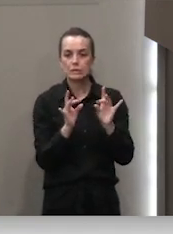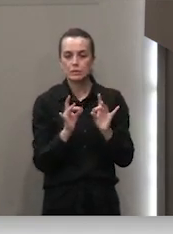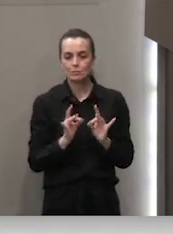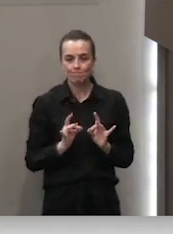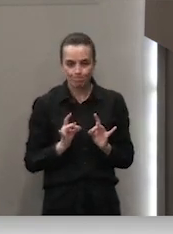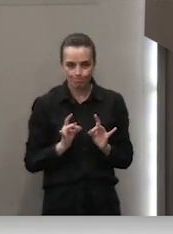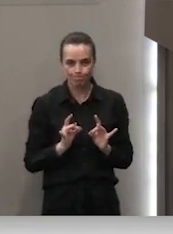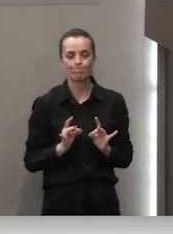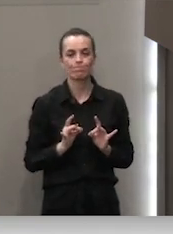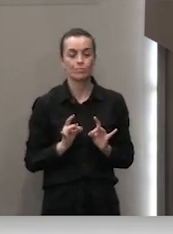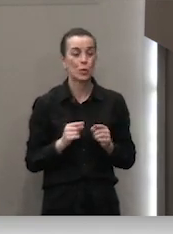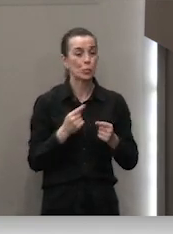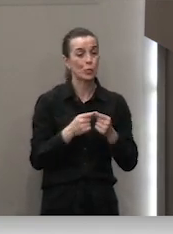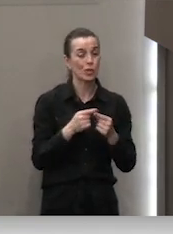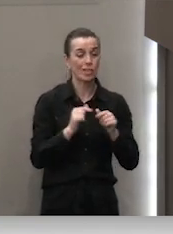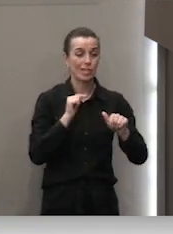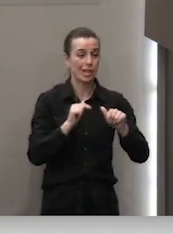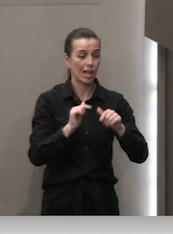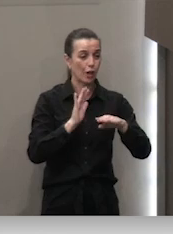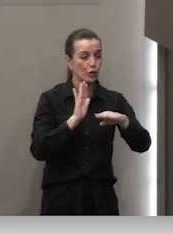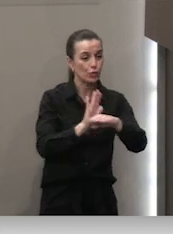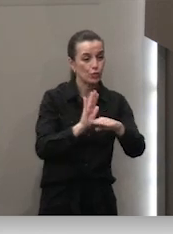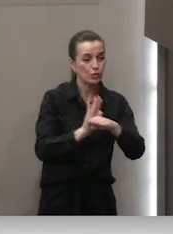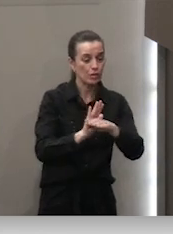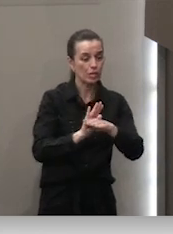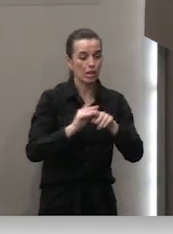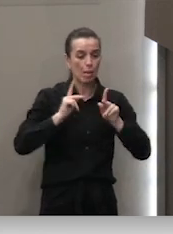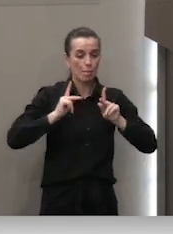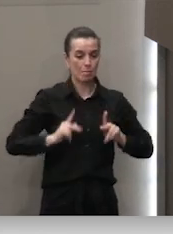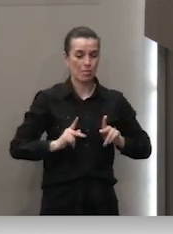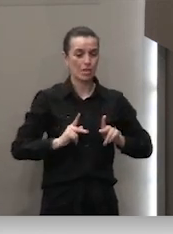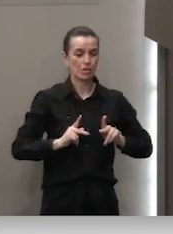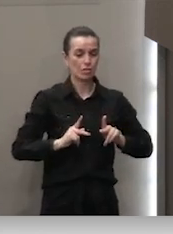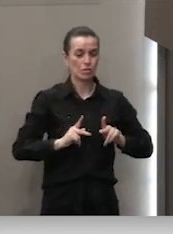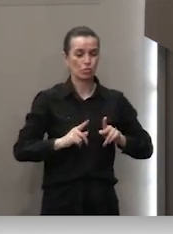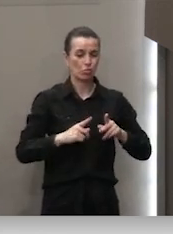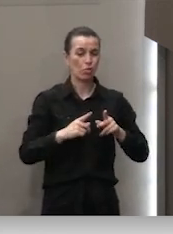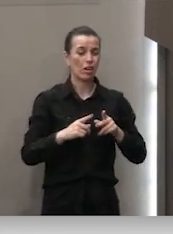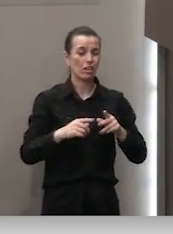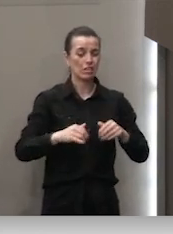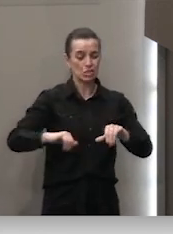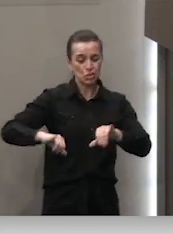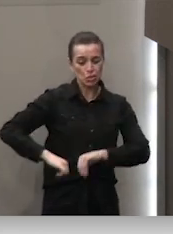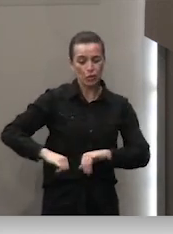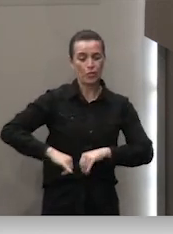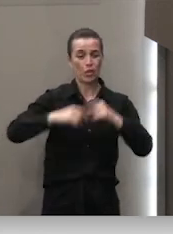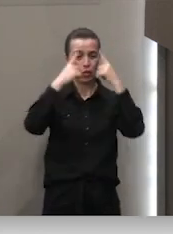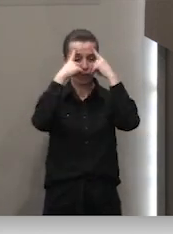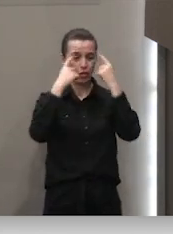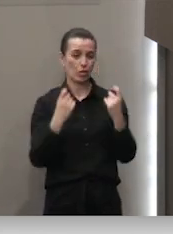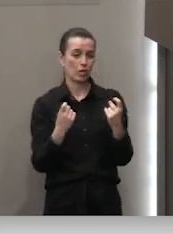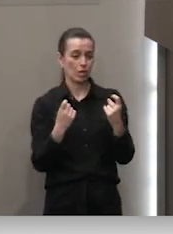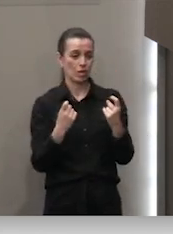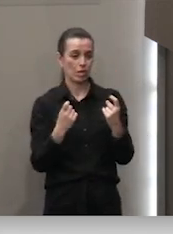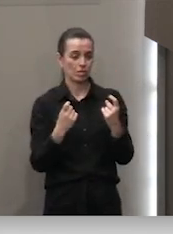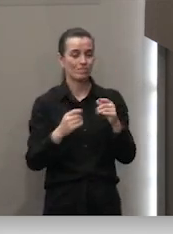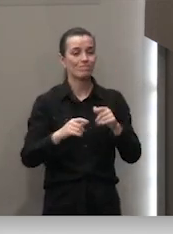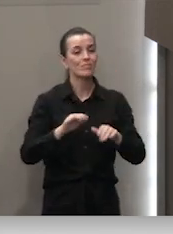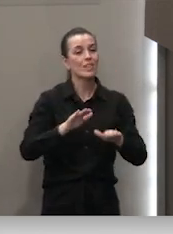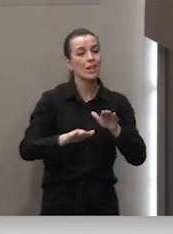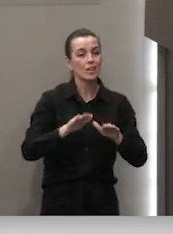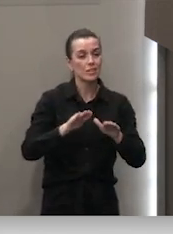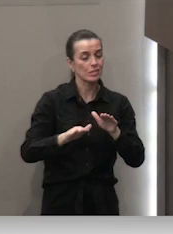com a pessoa que sofreu, fazendo com que ela esqueça daquilo, porque muitas vezes o agressor está próximo demais